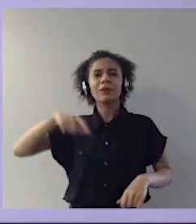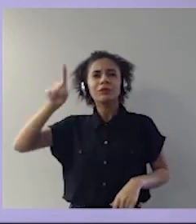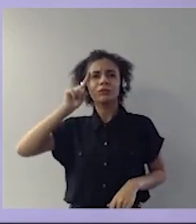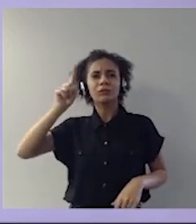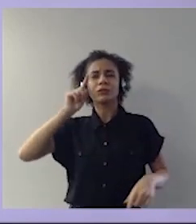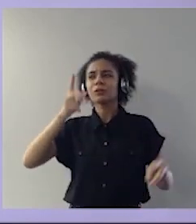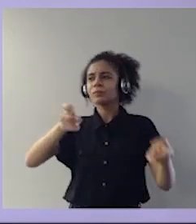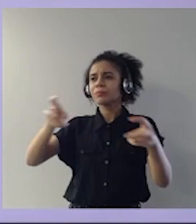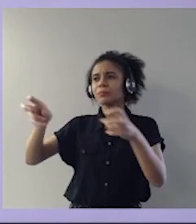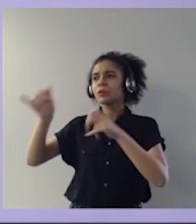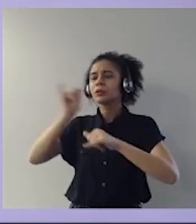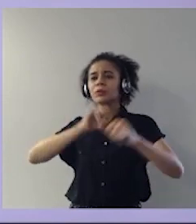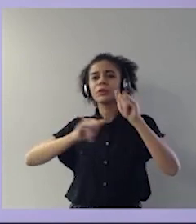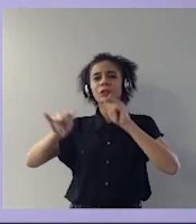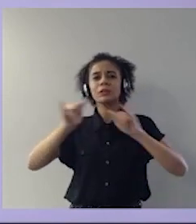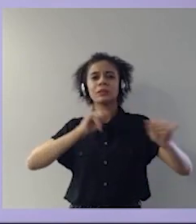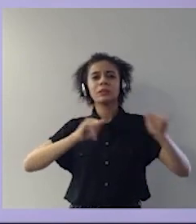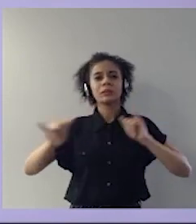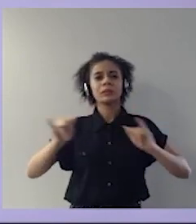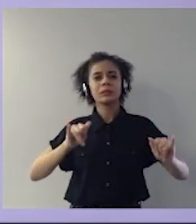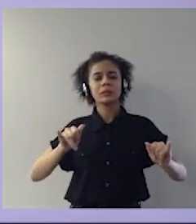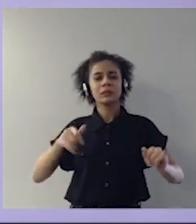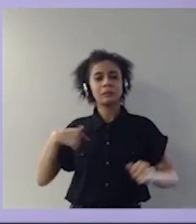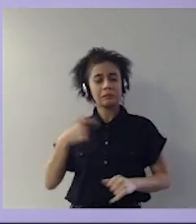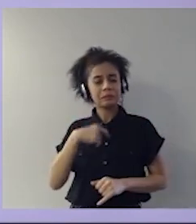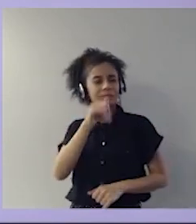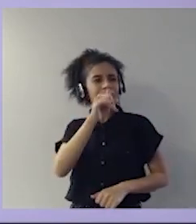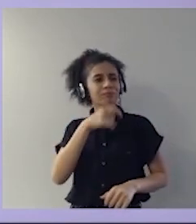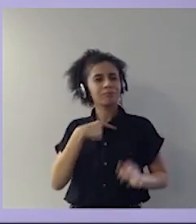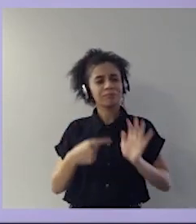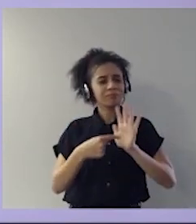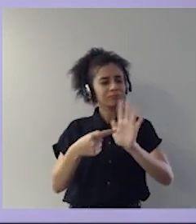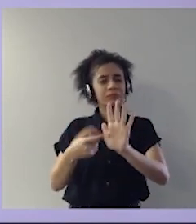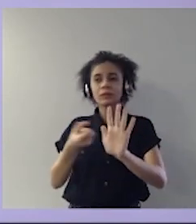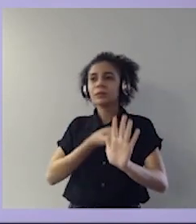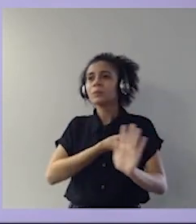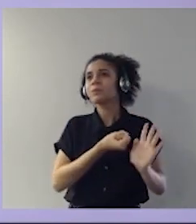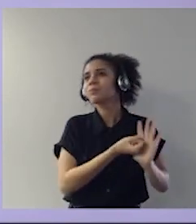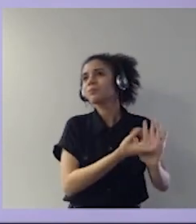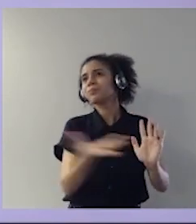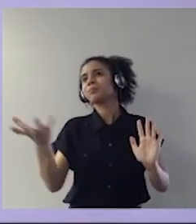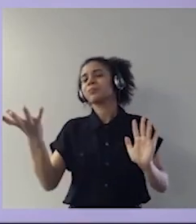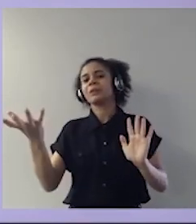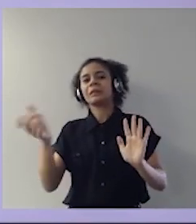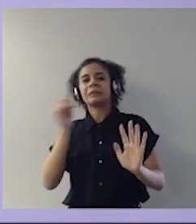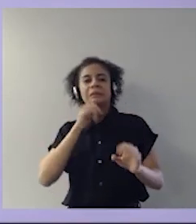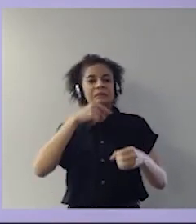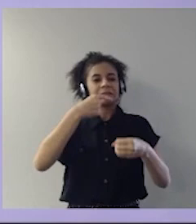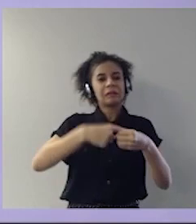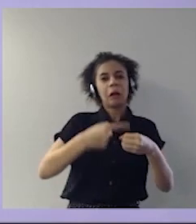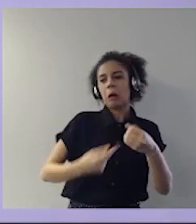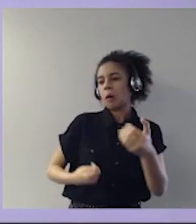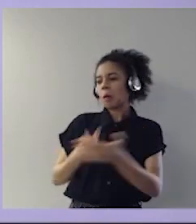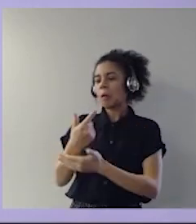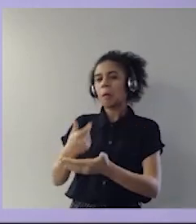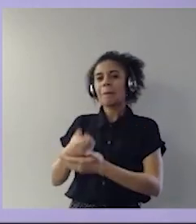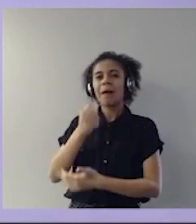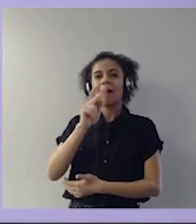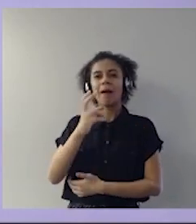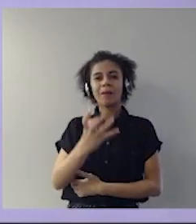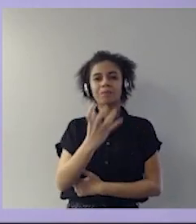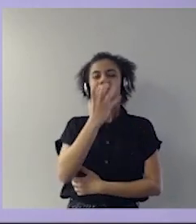cotidiano pandêmico. Nós temos exemplos os mais variados possíveis. O município que compra aparelhos de